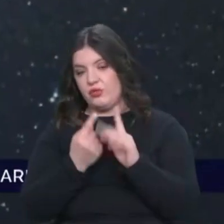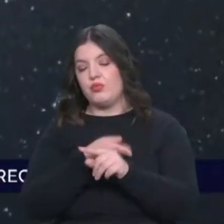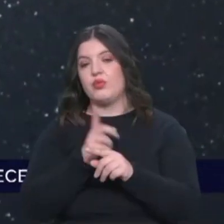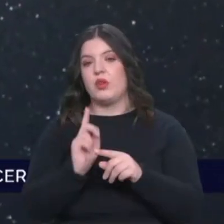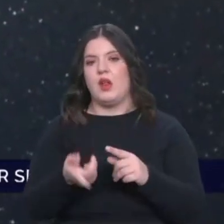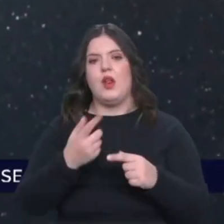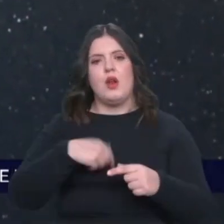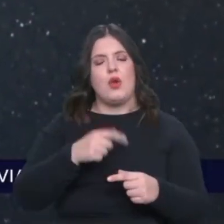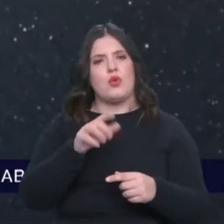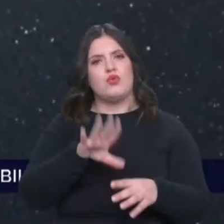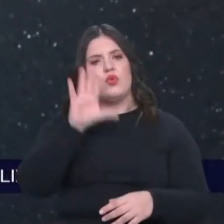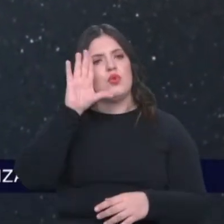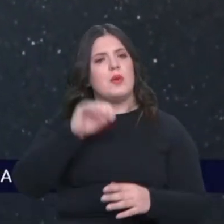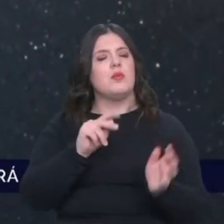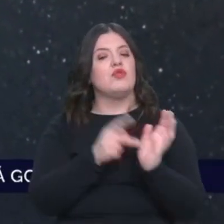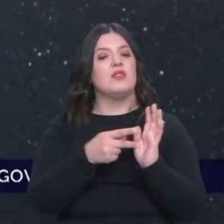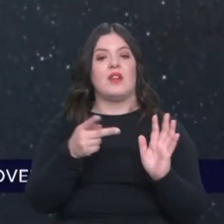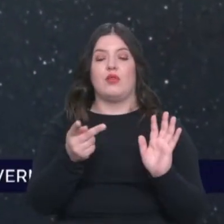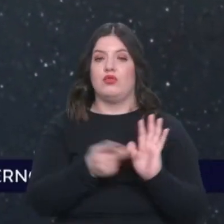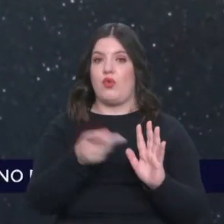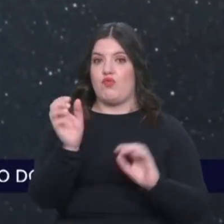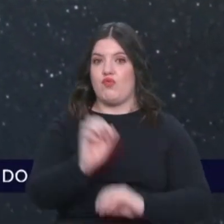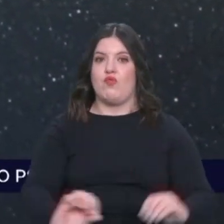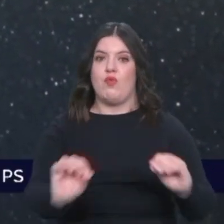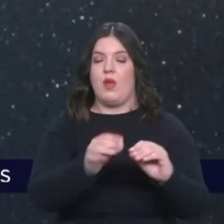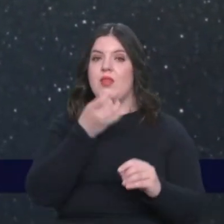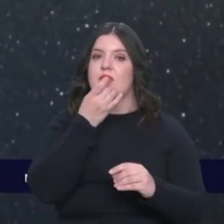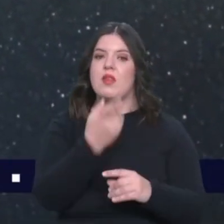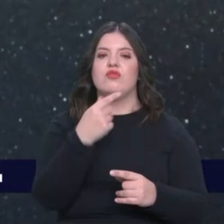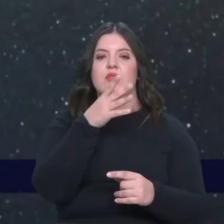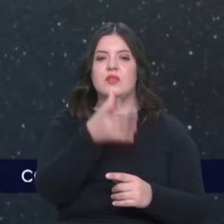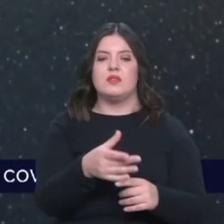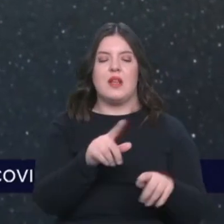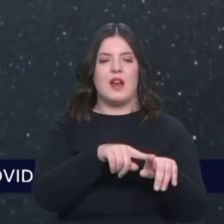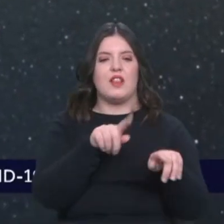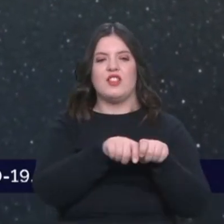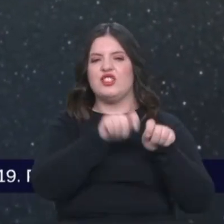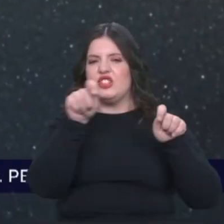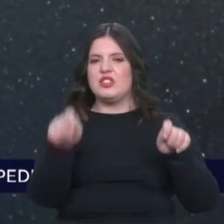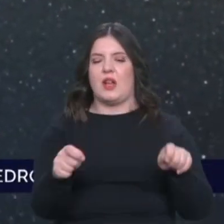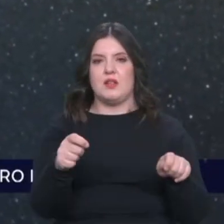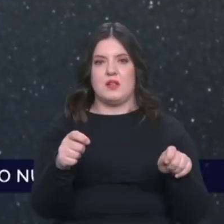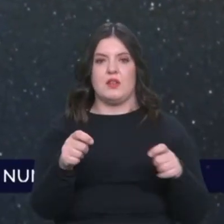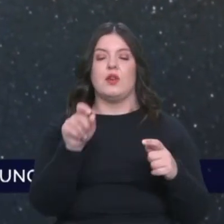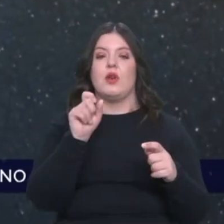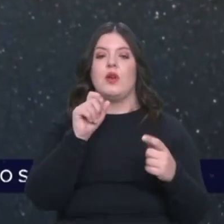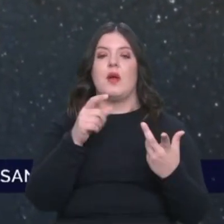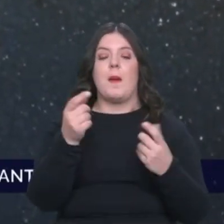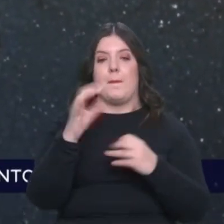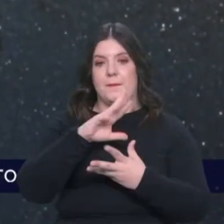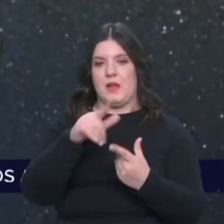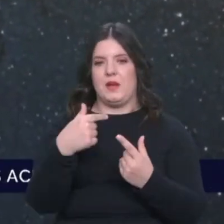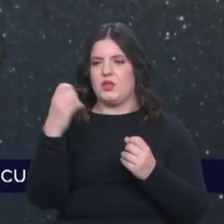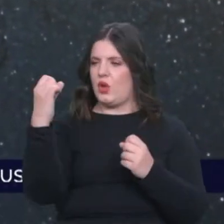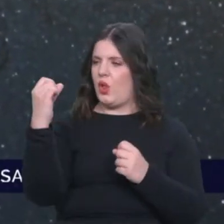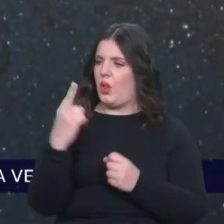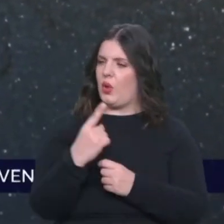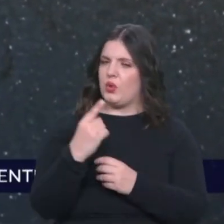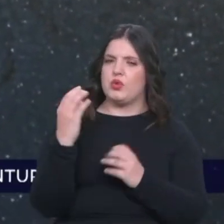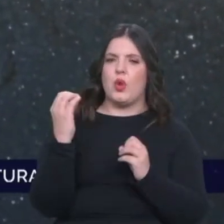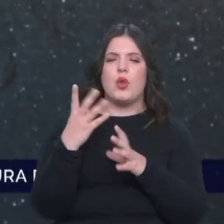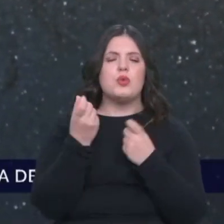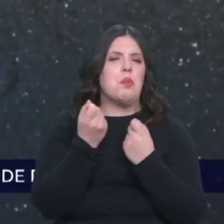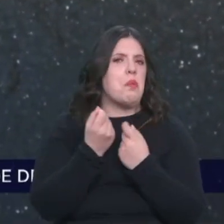temos presentemente tecnologia que nos permita dizer a distâncias tão longe em que estes planetas são tão pouco iluminados, se